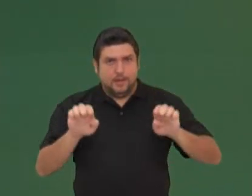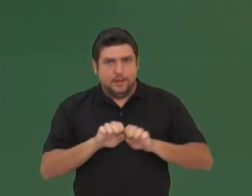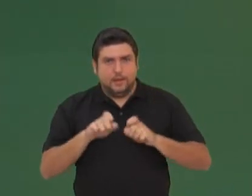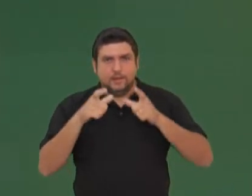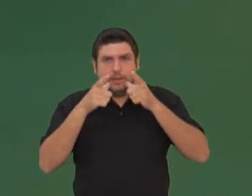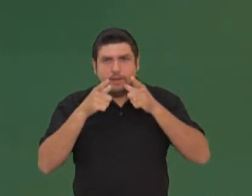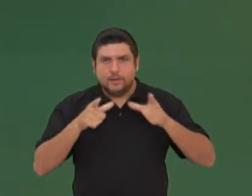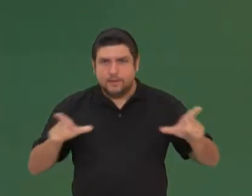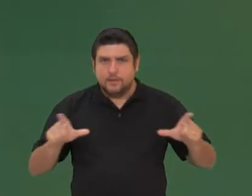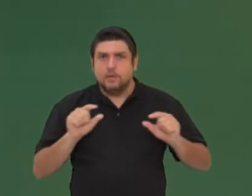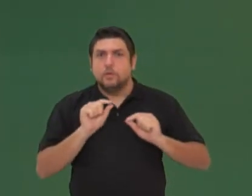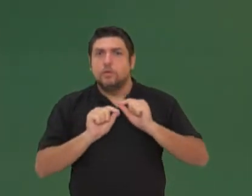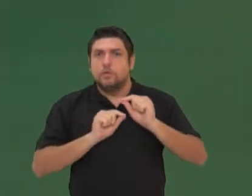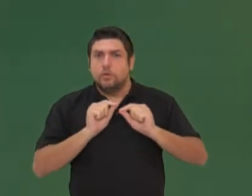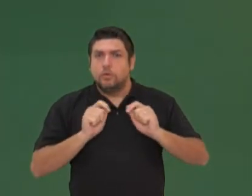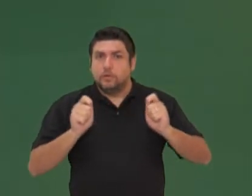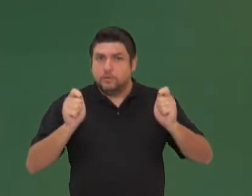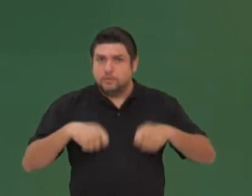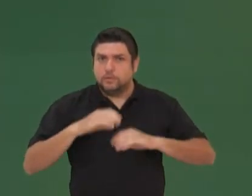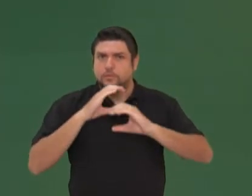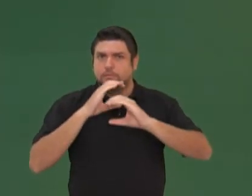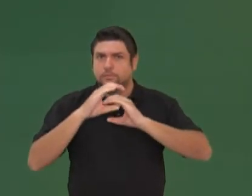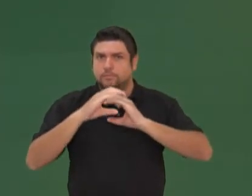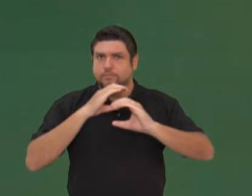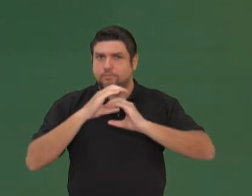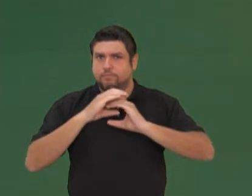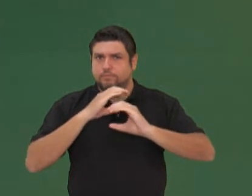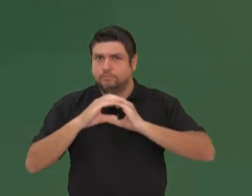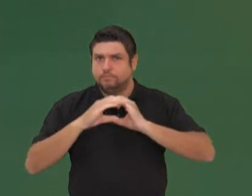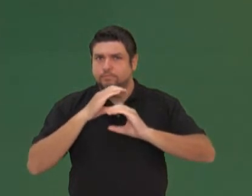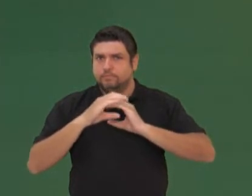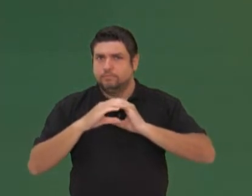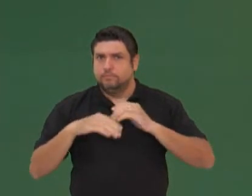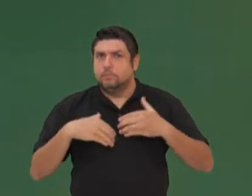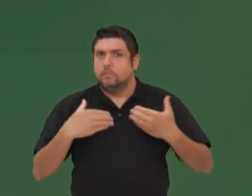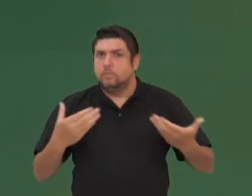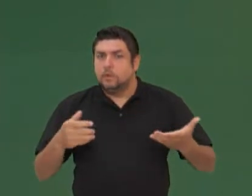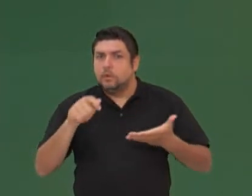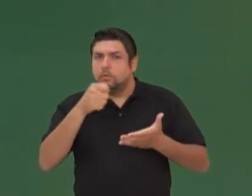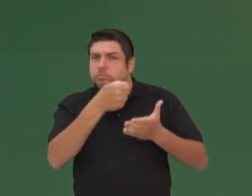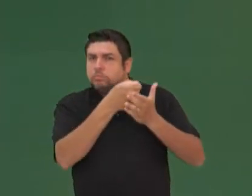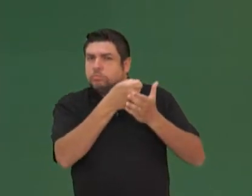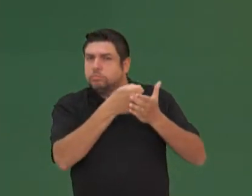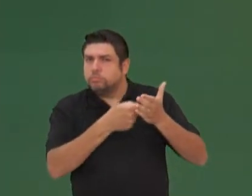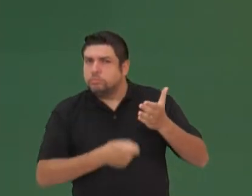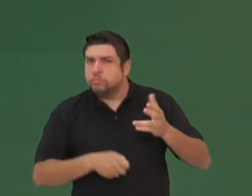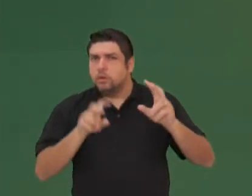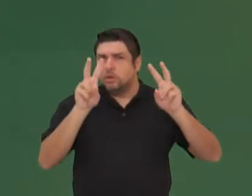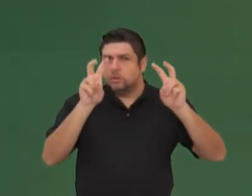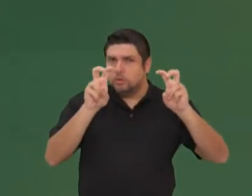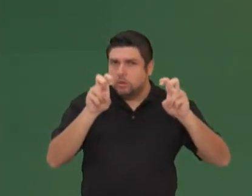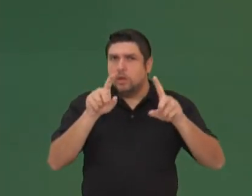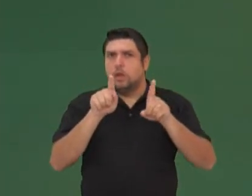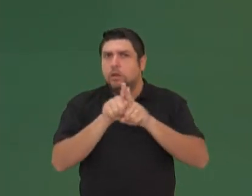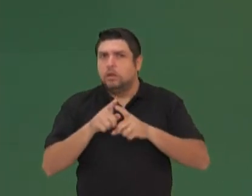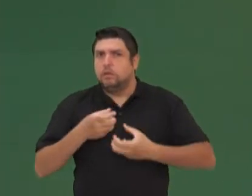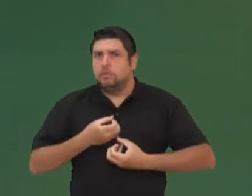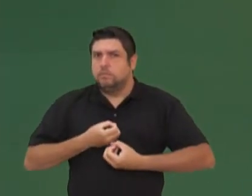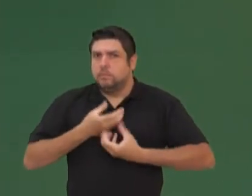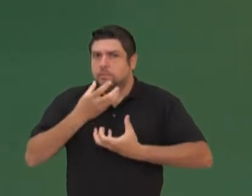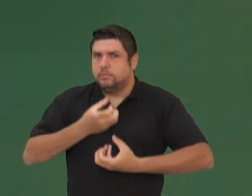nossa comunicação. É lá, por exemplo, na produção de um titular, um reportagem, um poema. Olha quanto gênero textual